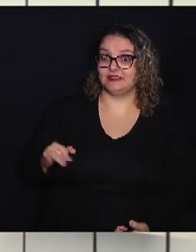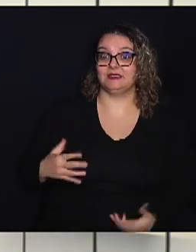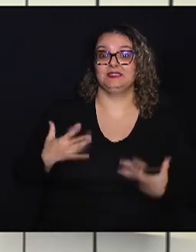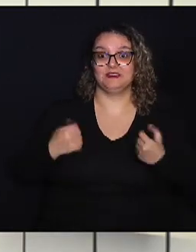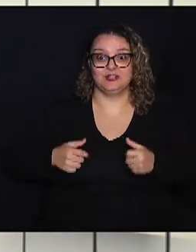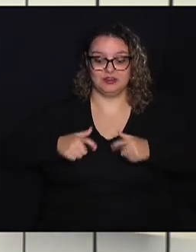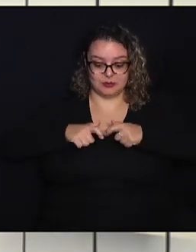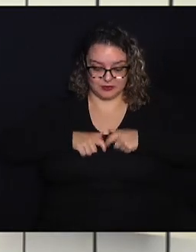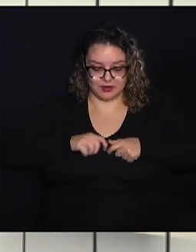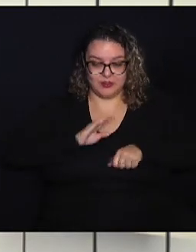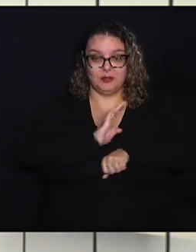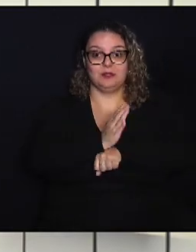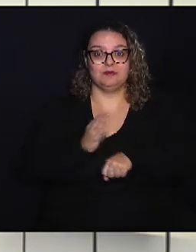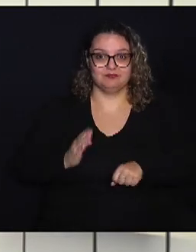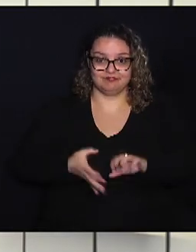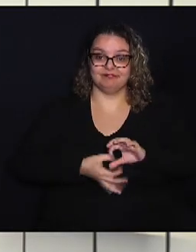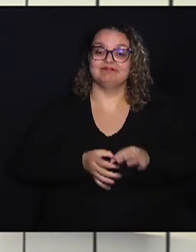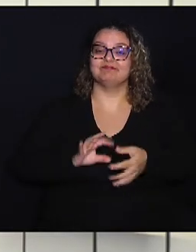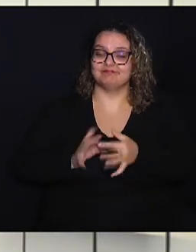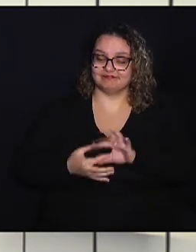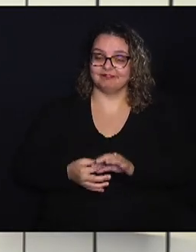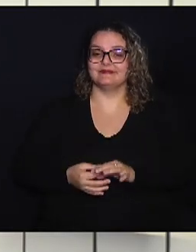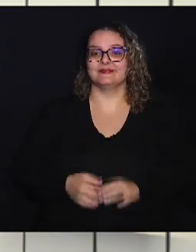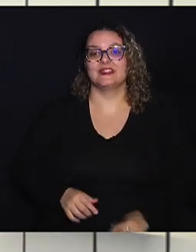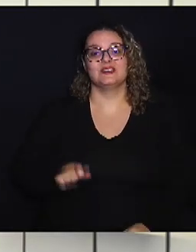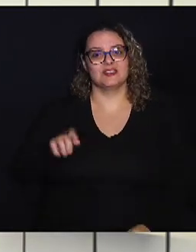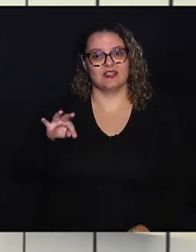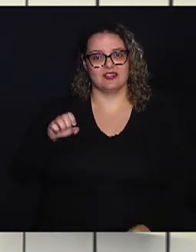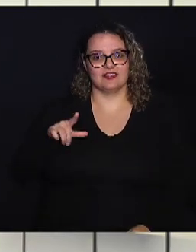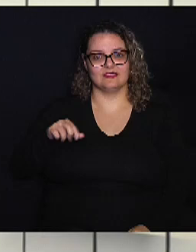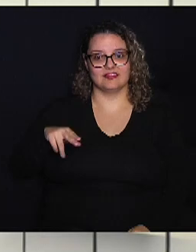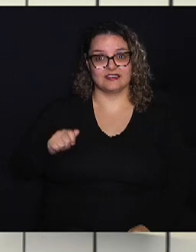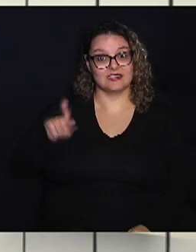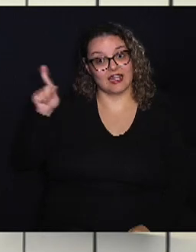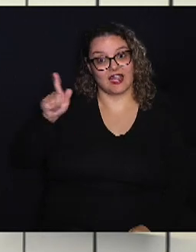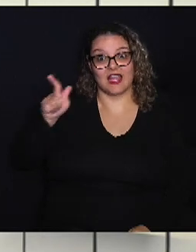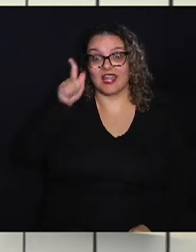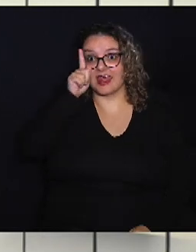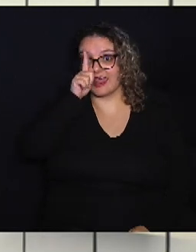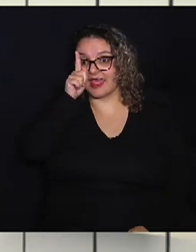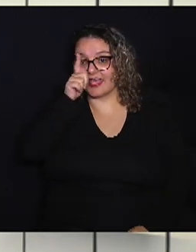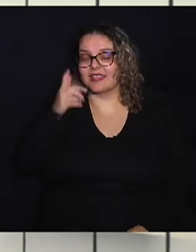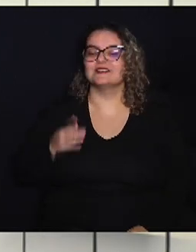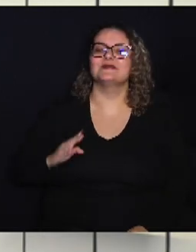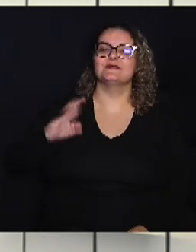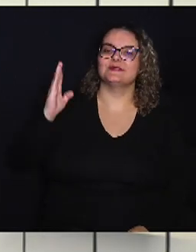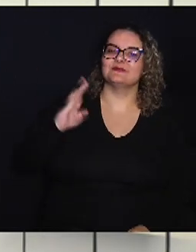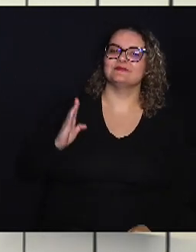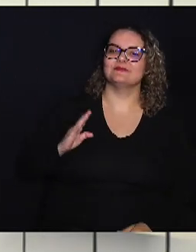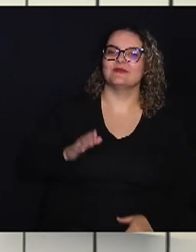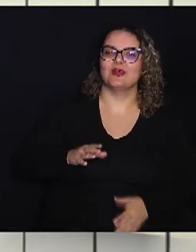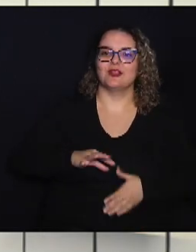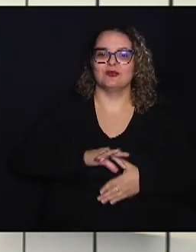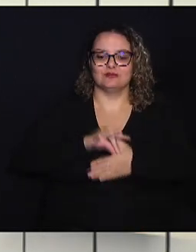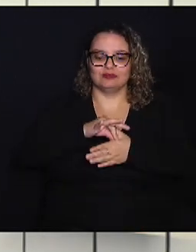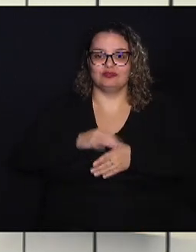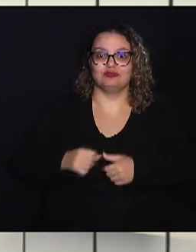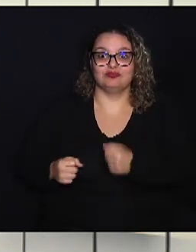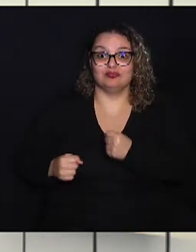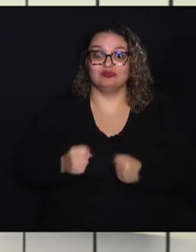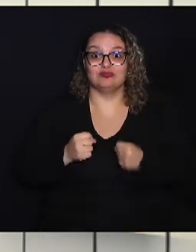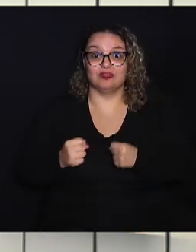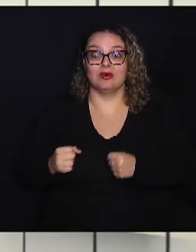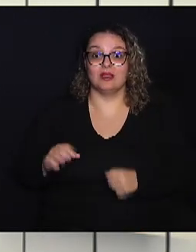medalha de bronze nos Jogos Olímpicos de Atenas, lá na Grécia. O brasileiro liderava a competição quando